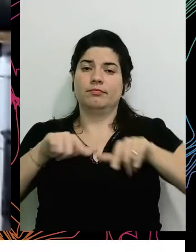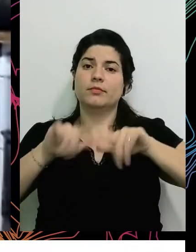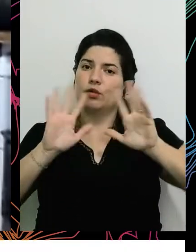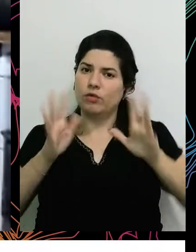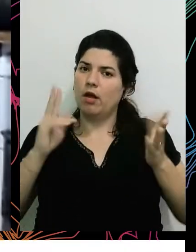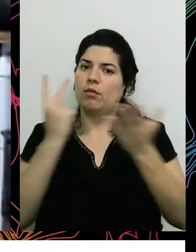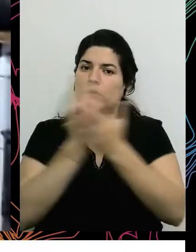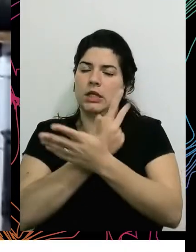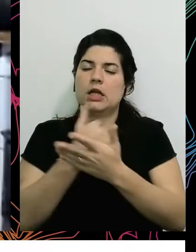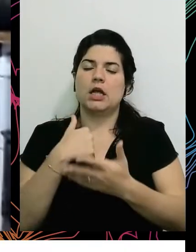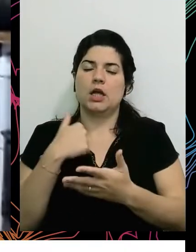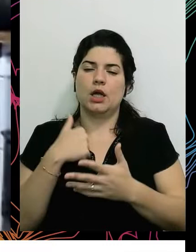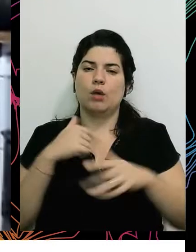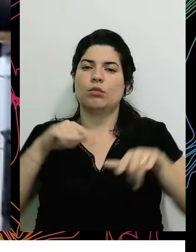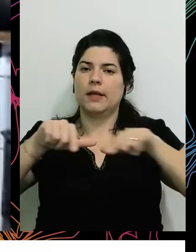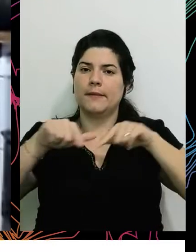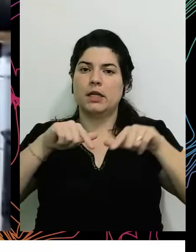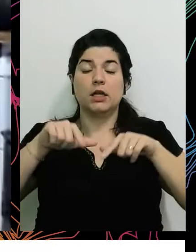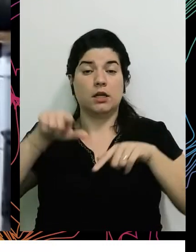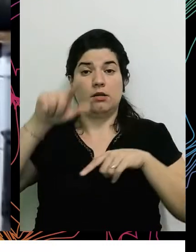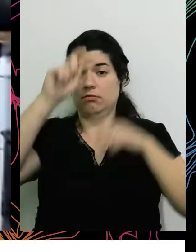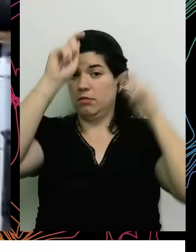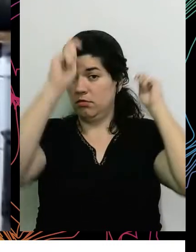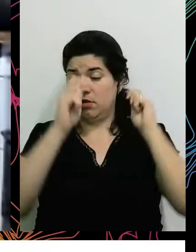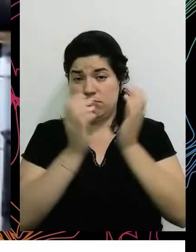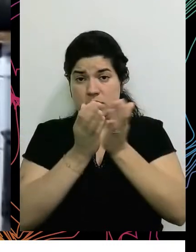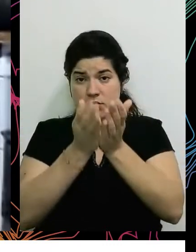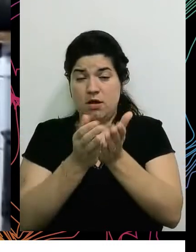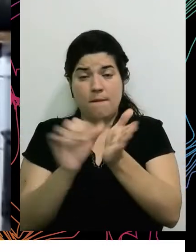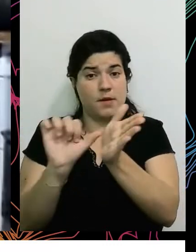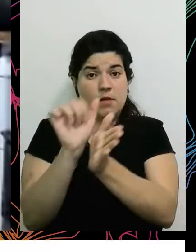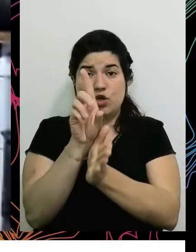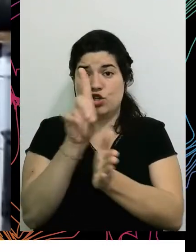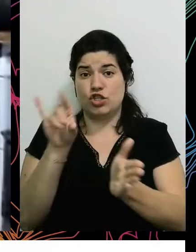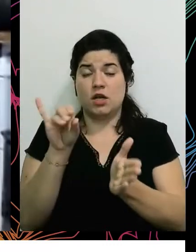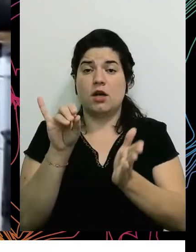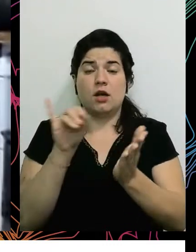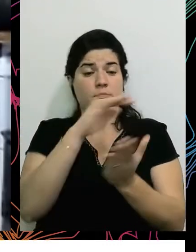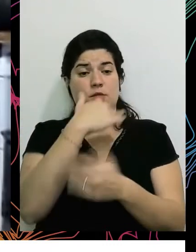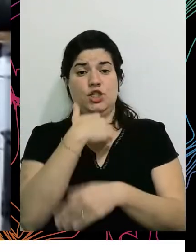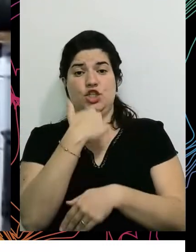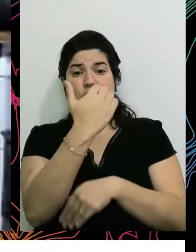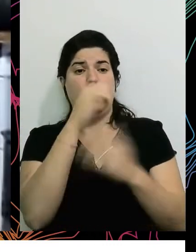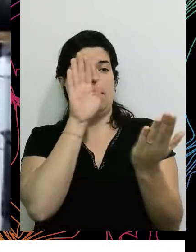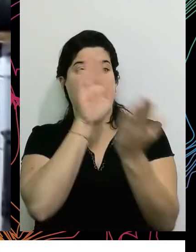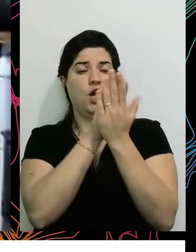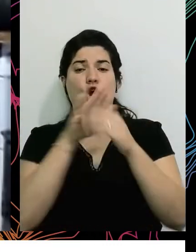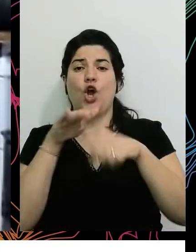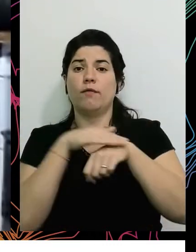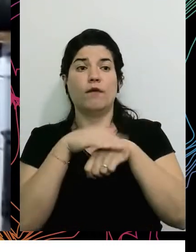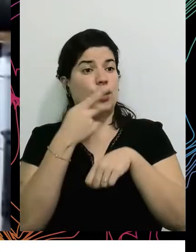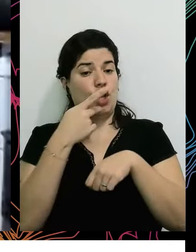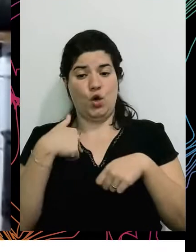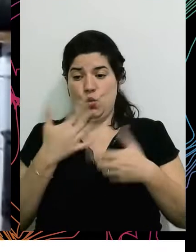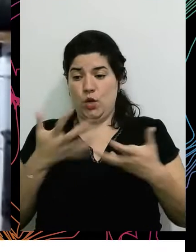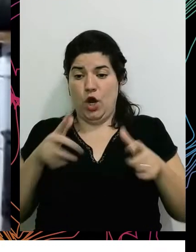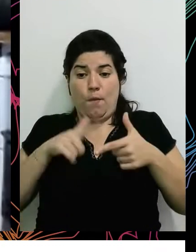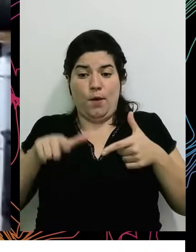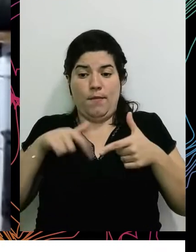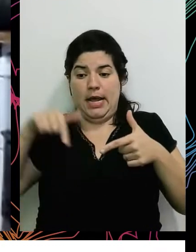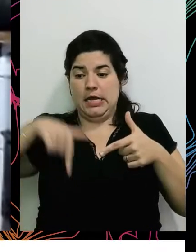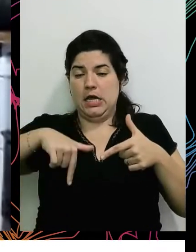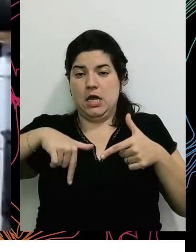situações de o comandante, no primeiro dia do embarque, ele me chamar para conversar e dizer, olha, eu não quero problema no meu navio, você é a única mulher aqui,